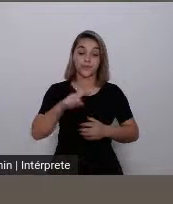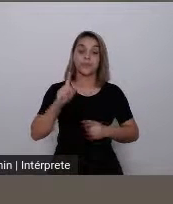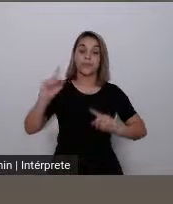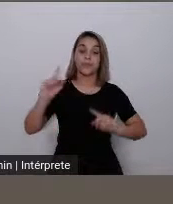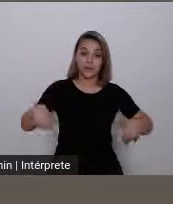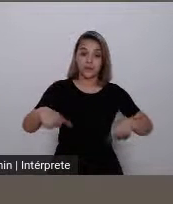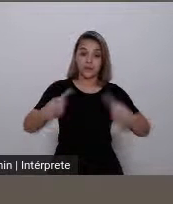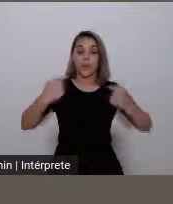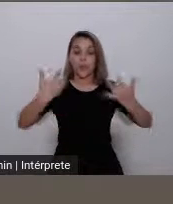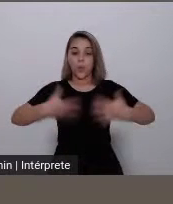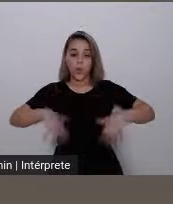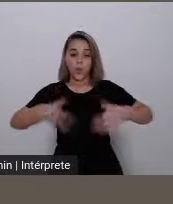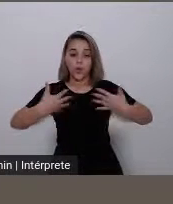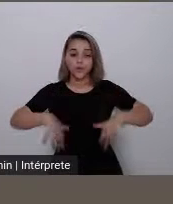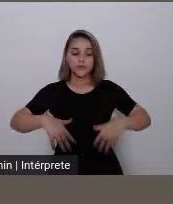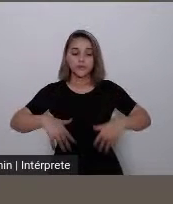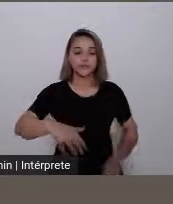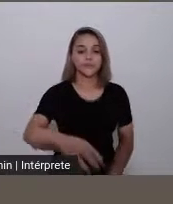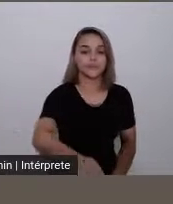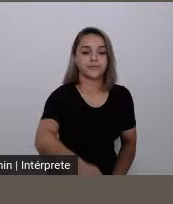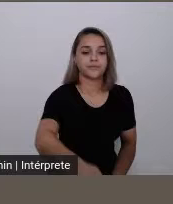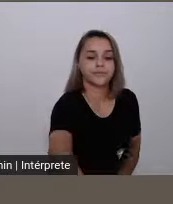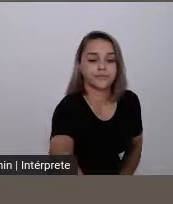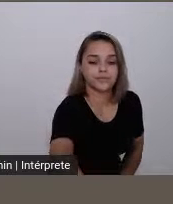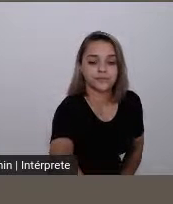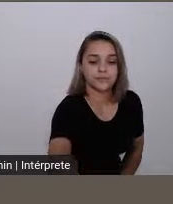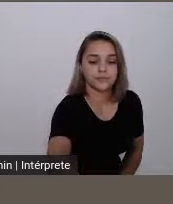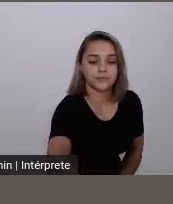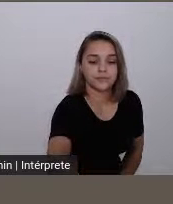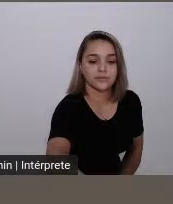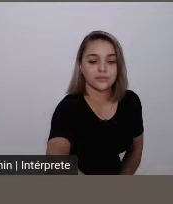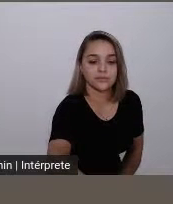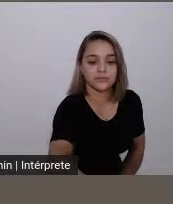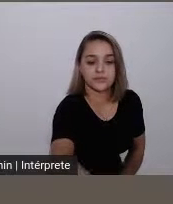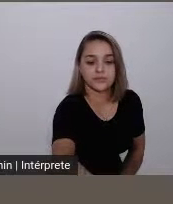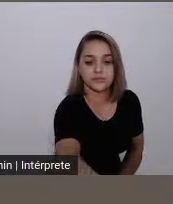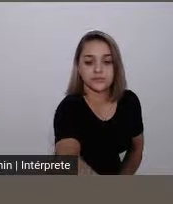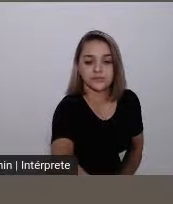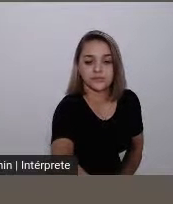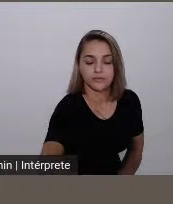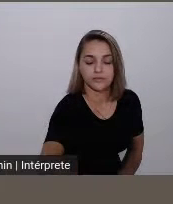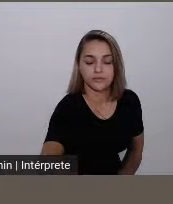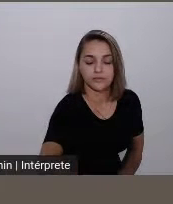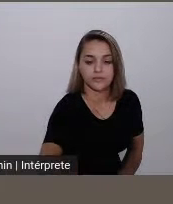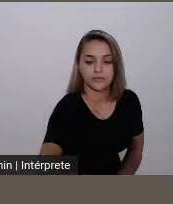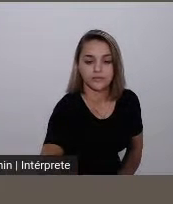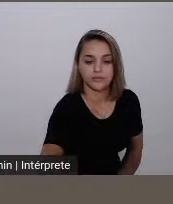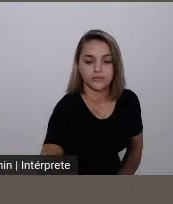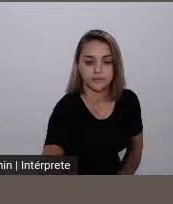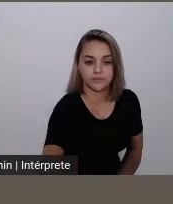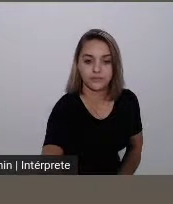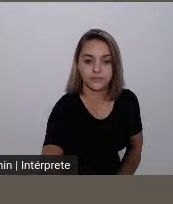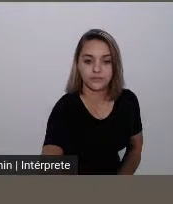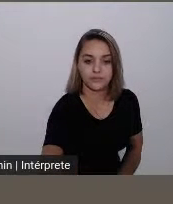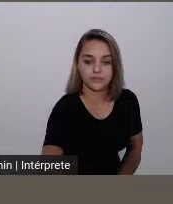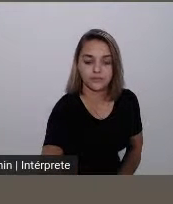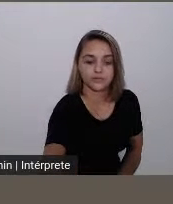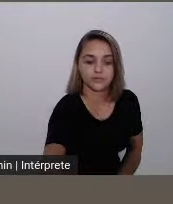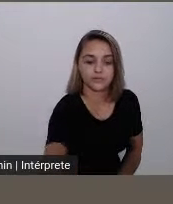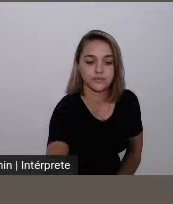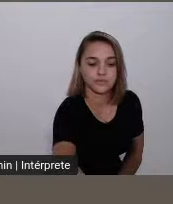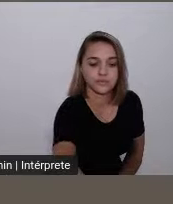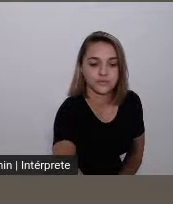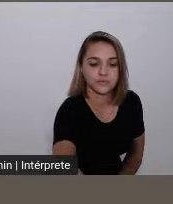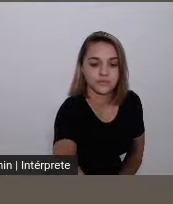complexo. Existe pensar, mas permanecer sempre atento a cada circunstância histórica nesse percurso, sob as agendas postas em movimento por cada